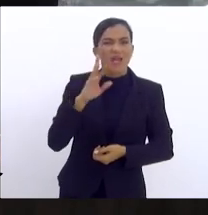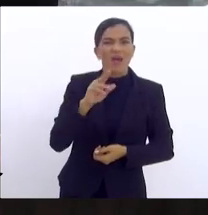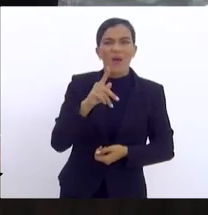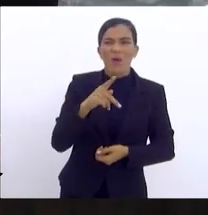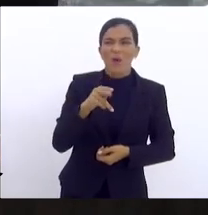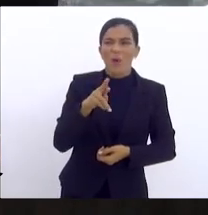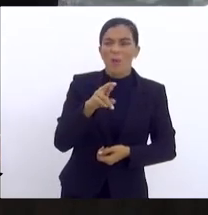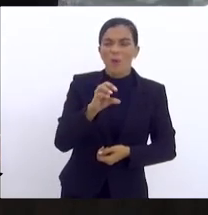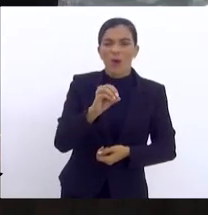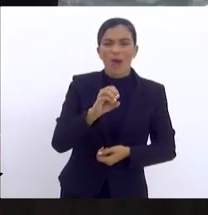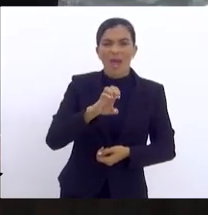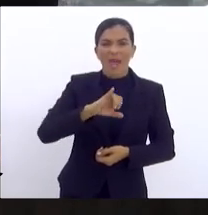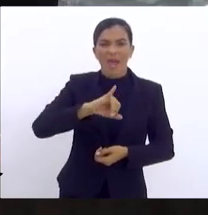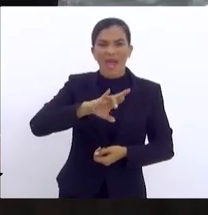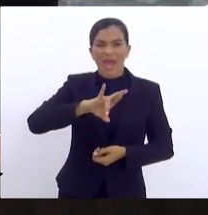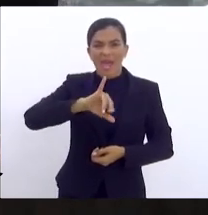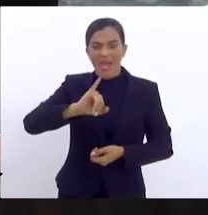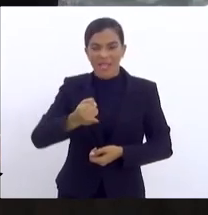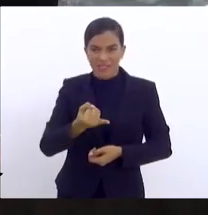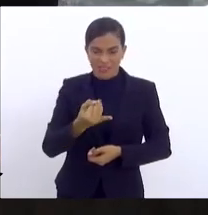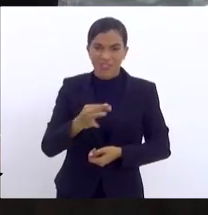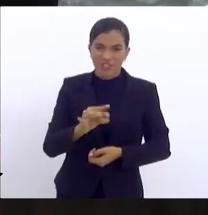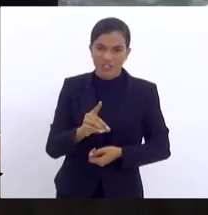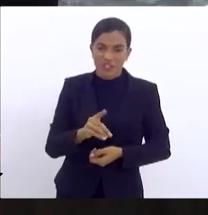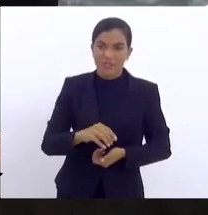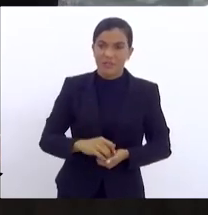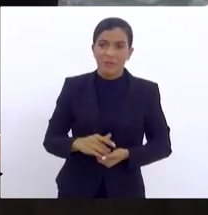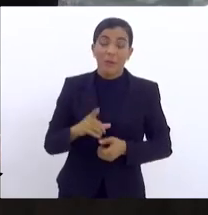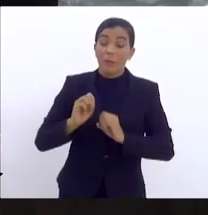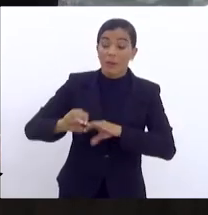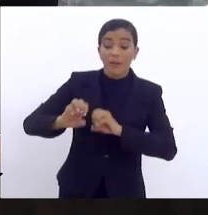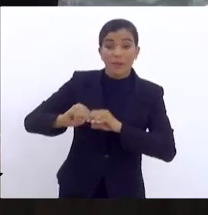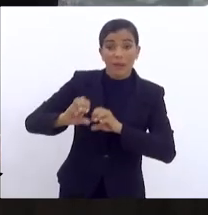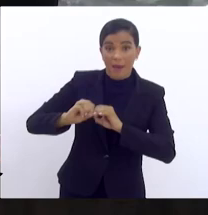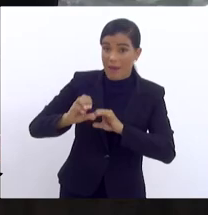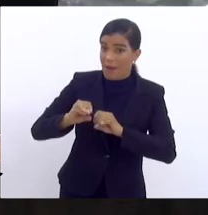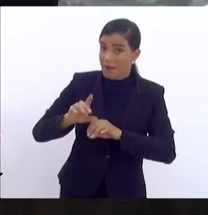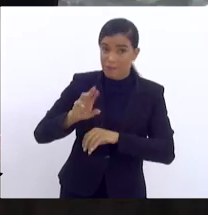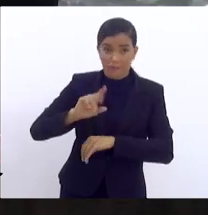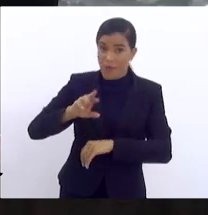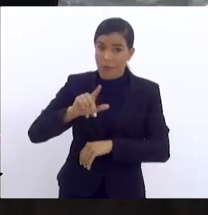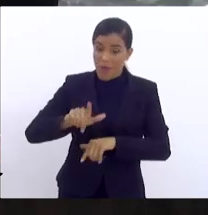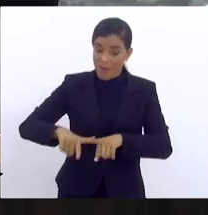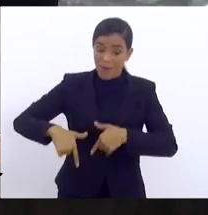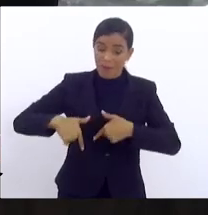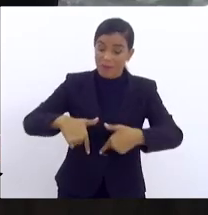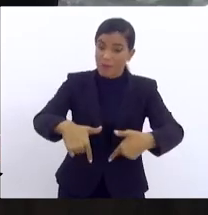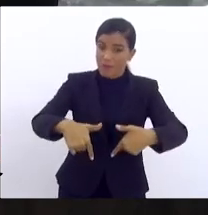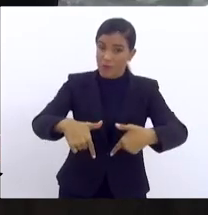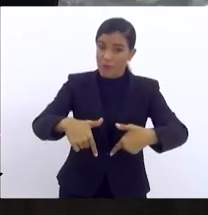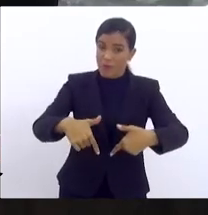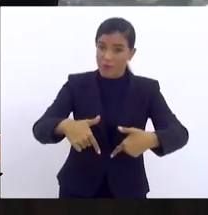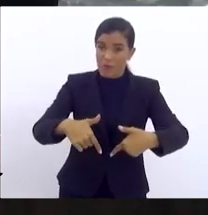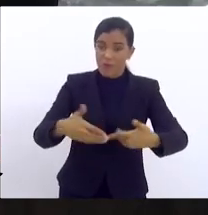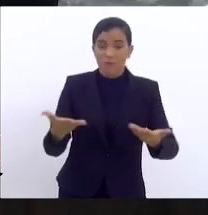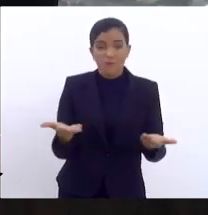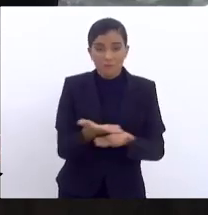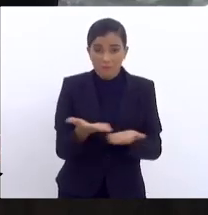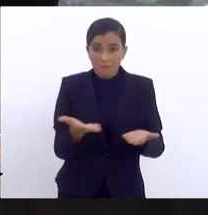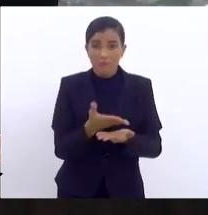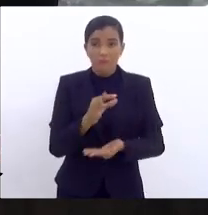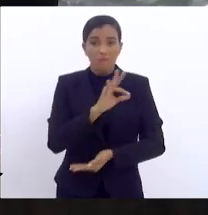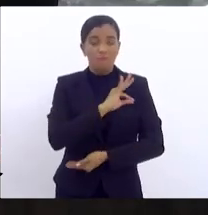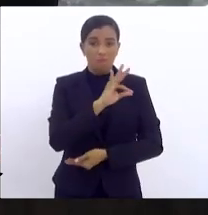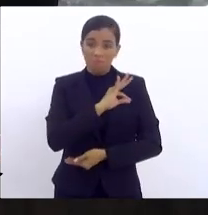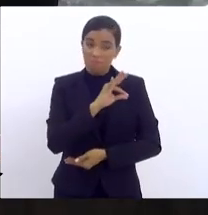que dava aula essas coisas mas para dar aula mas não preparado para lidar que nós estamos vendo aí agora no nosso policiais aí